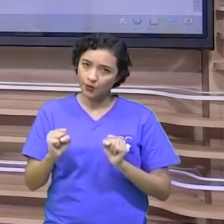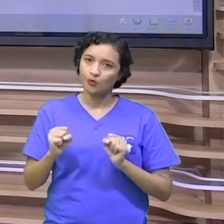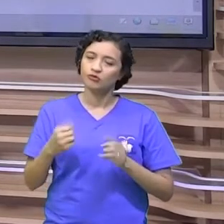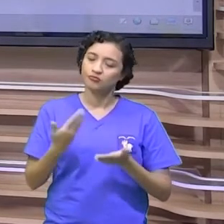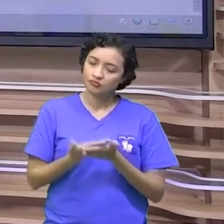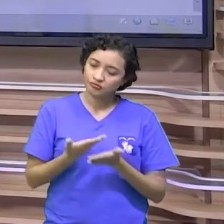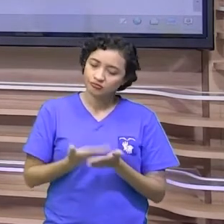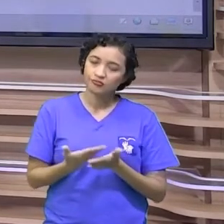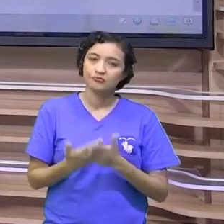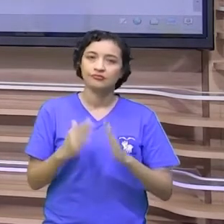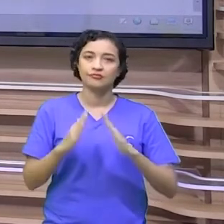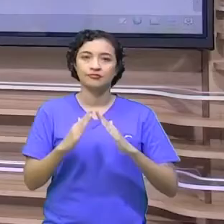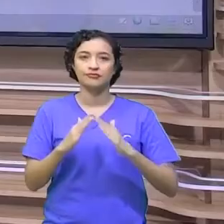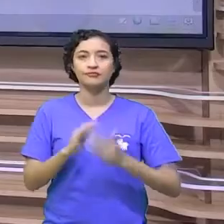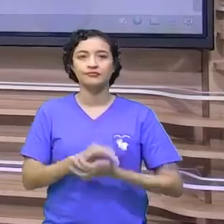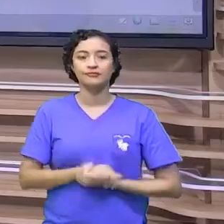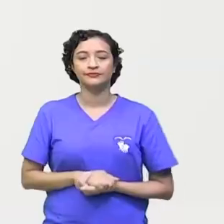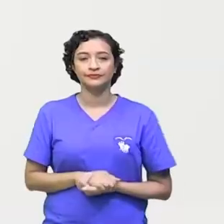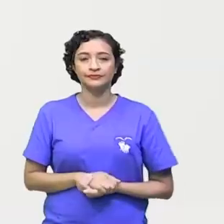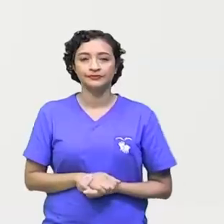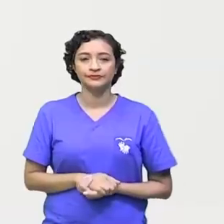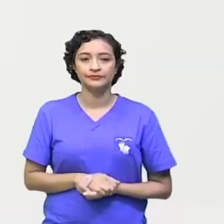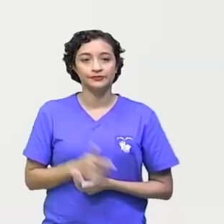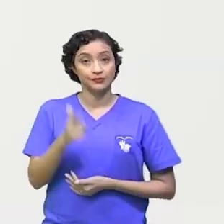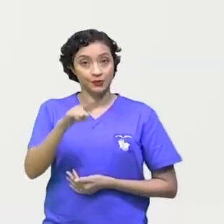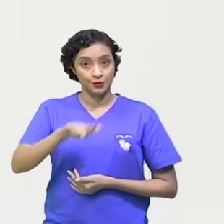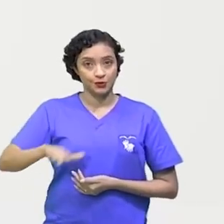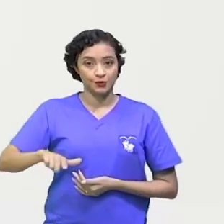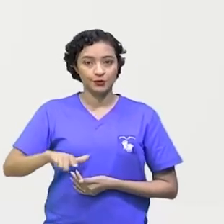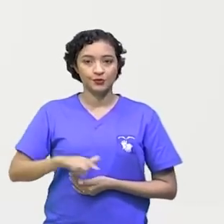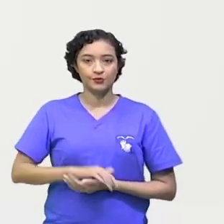tá certo? De olho aqui na tela comigo de novo.